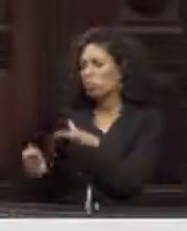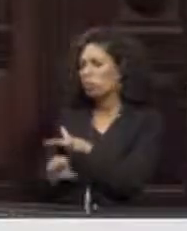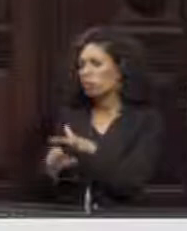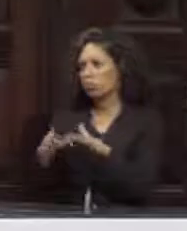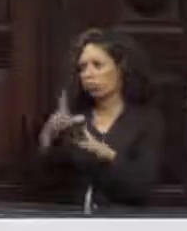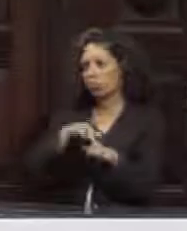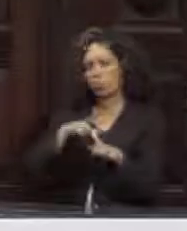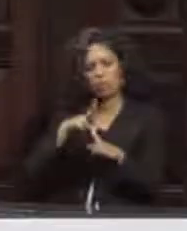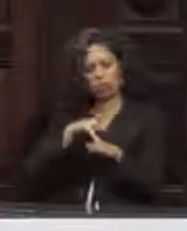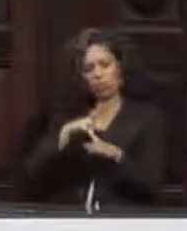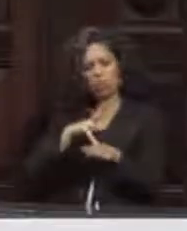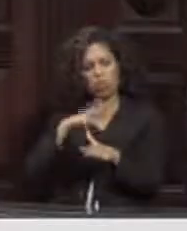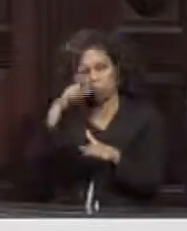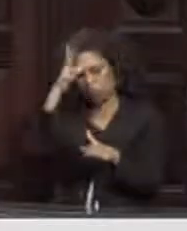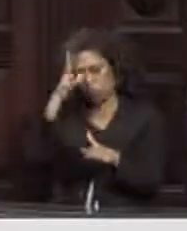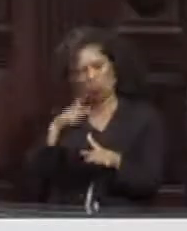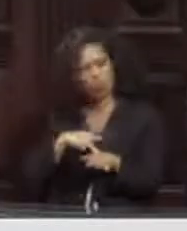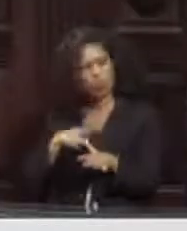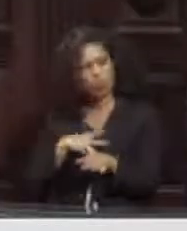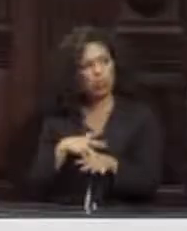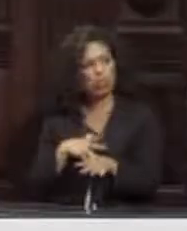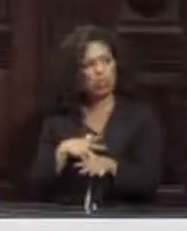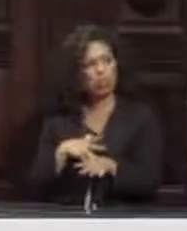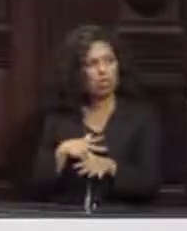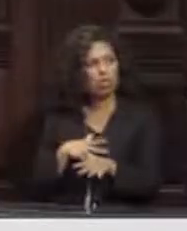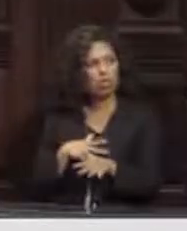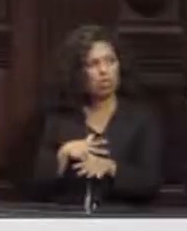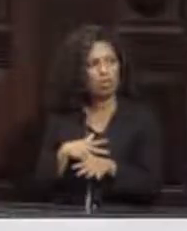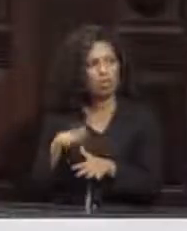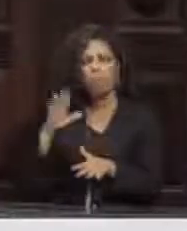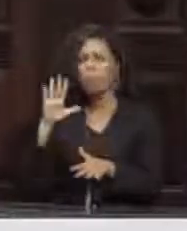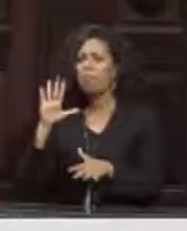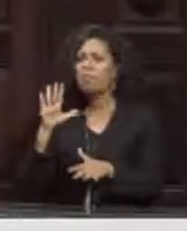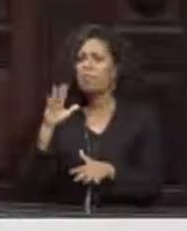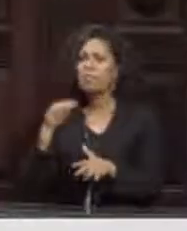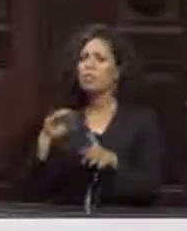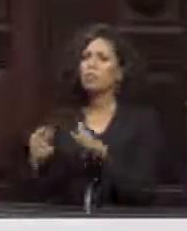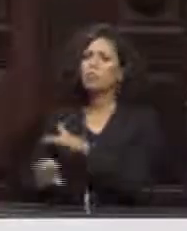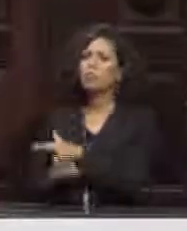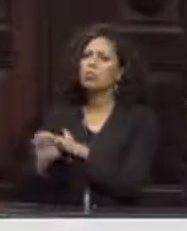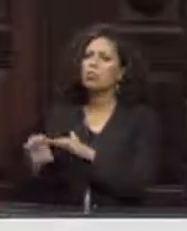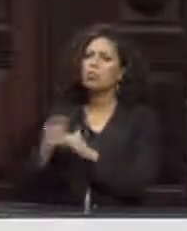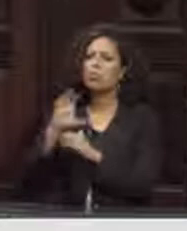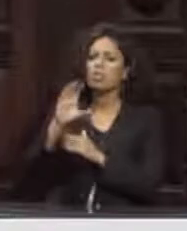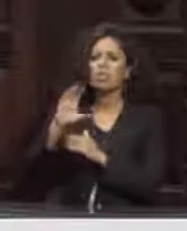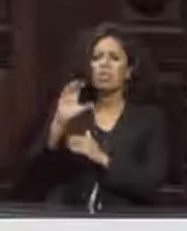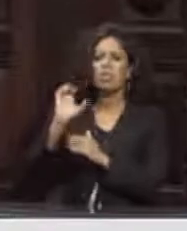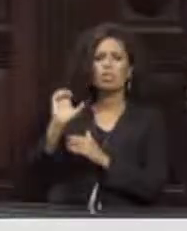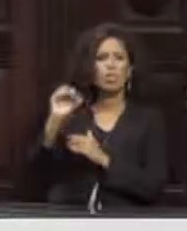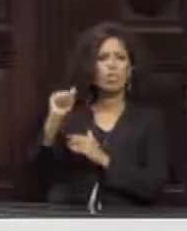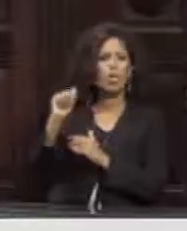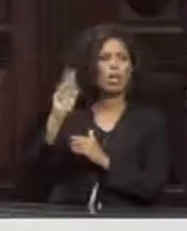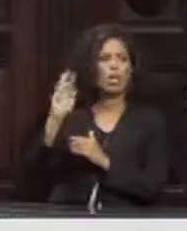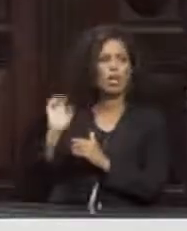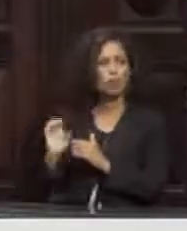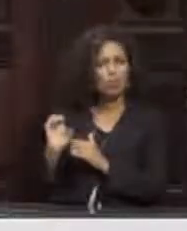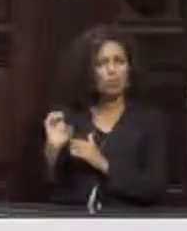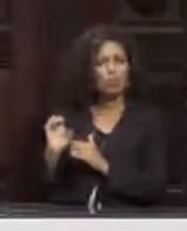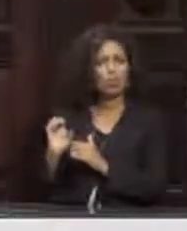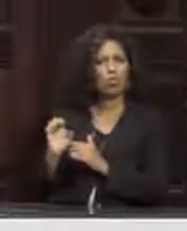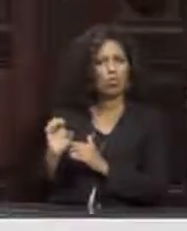A SEAB tem uma responsabilidade muito grande com a habitação popular, tem os